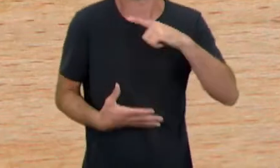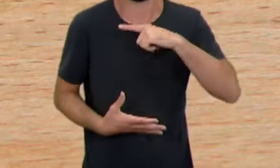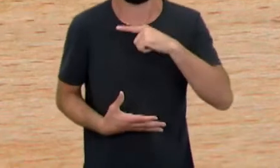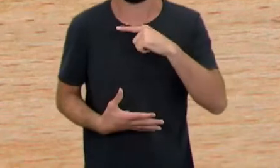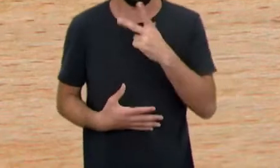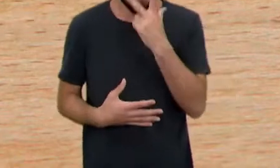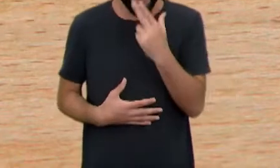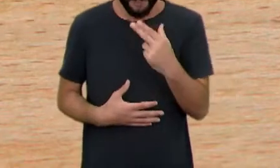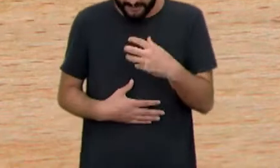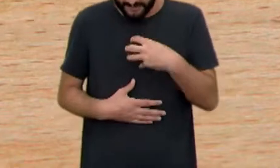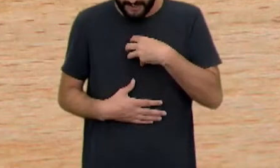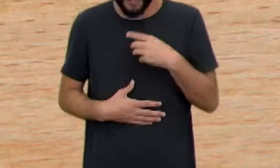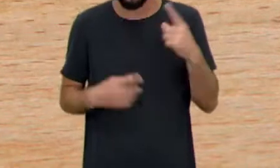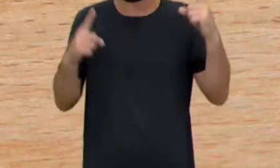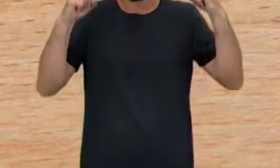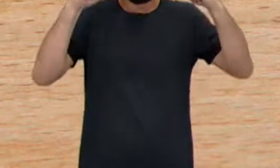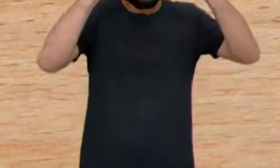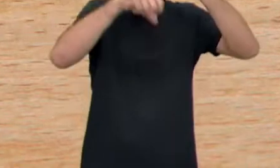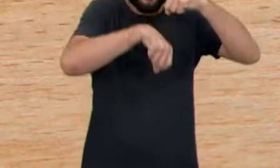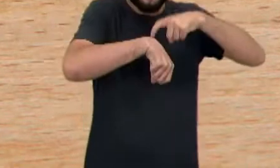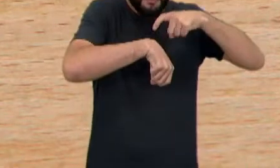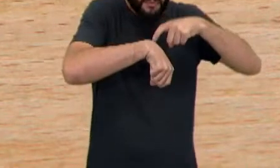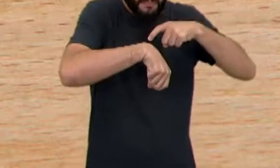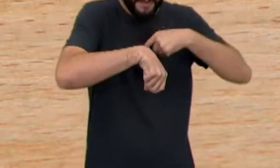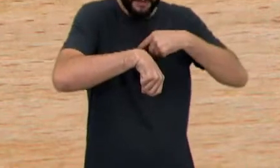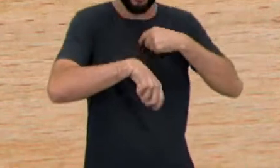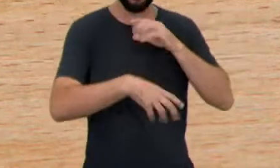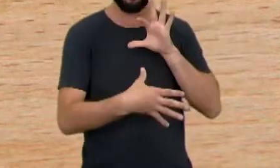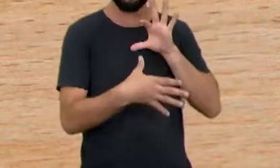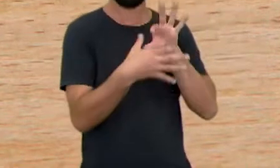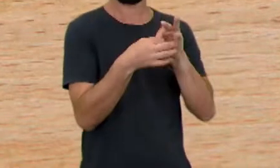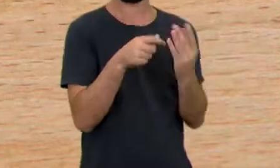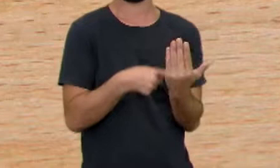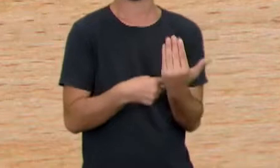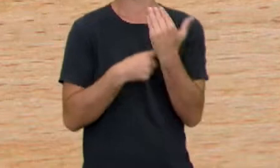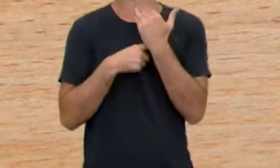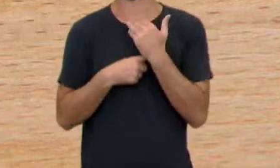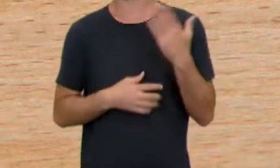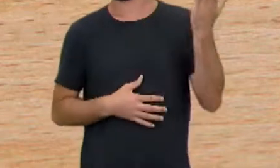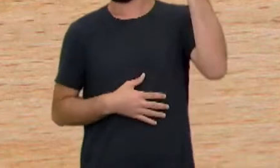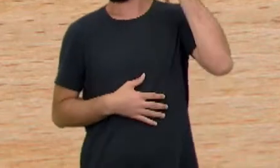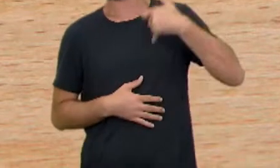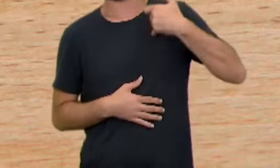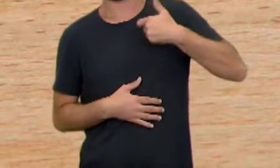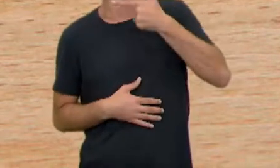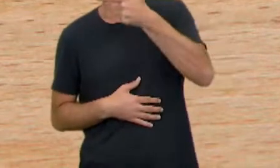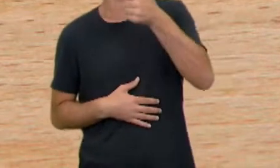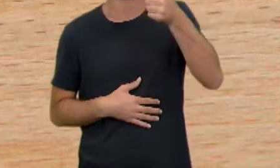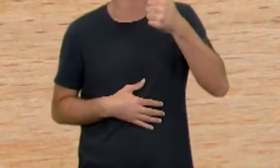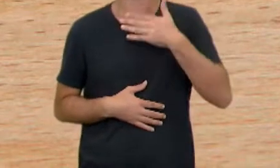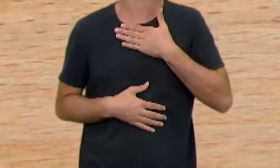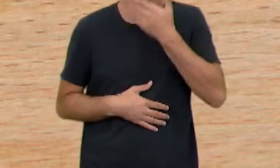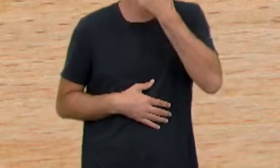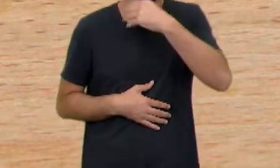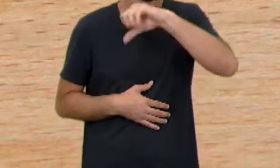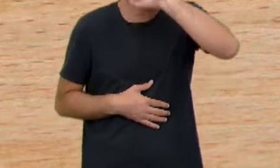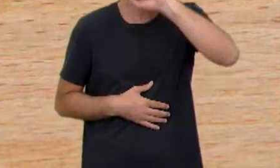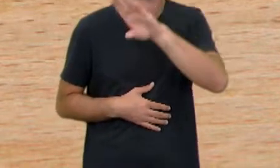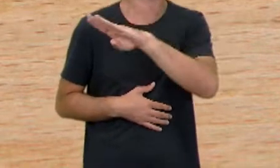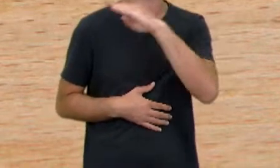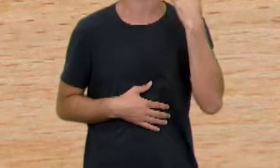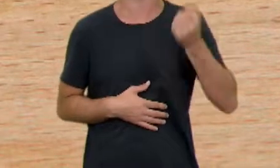resgata a gente em momentos difíceis da vida. Então, quando eu tinha 21 anos, o meu pai faleceu de um